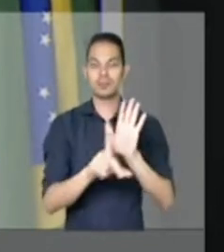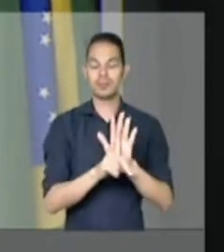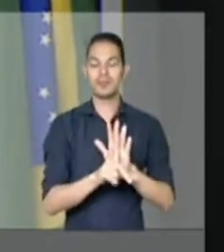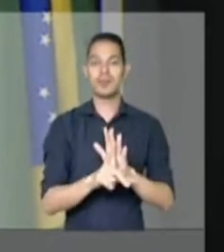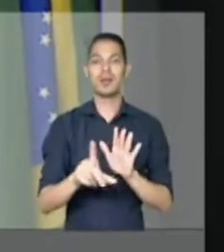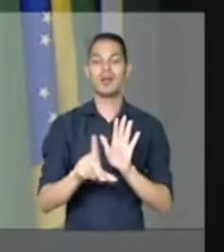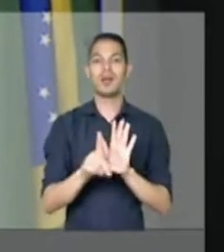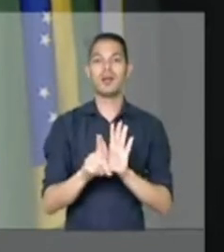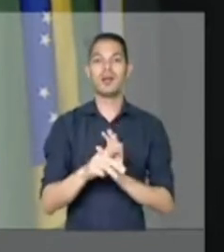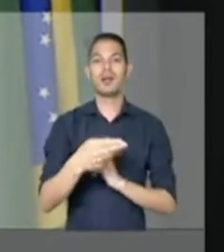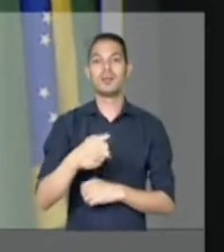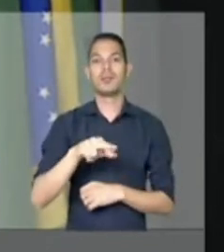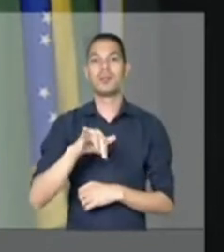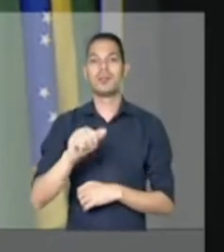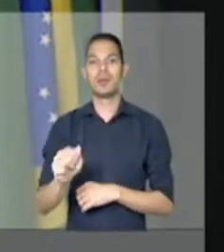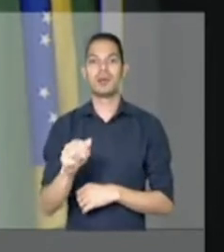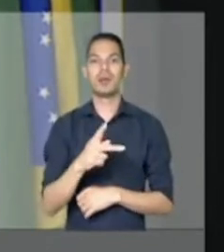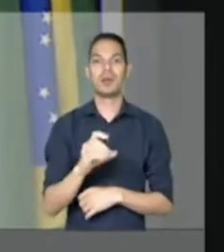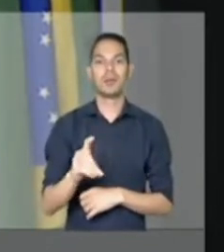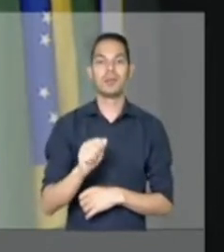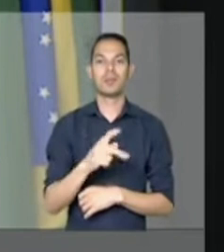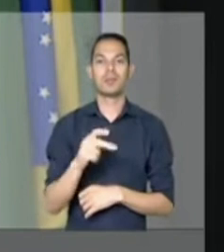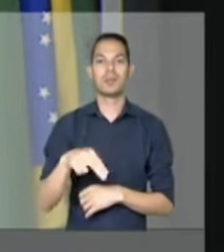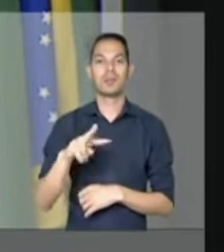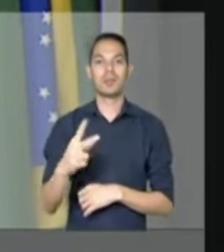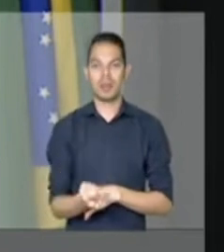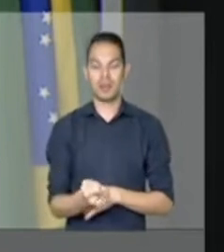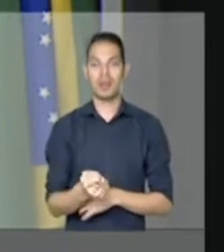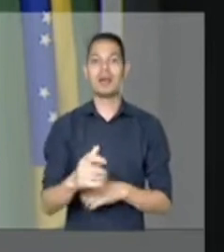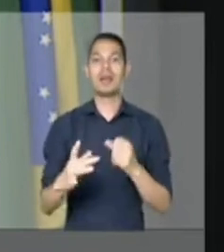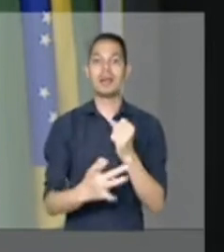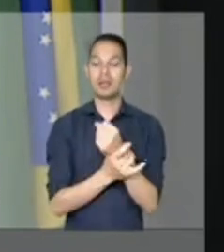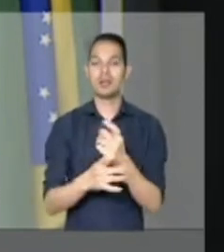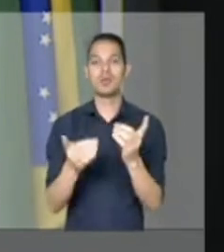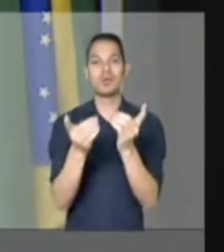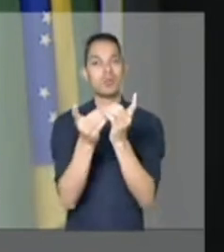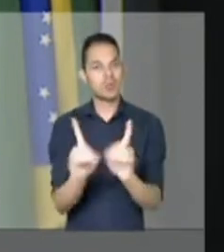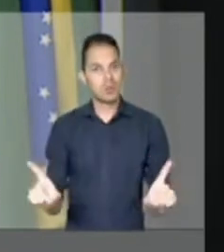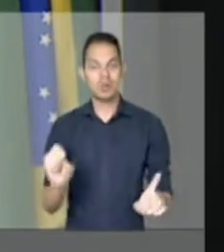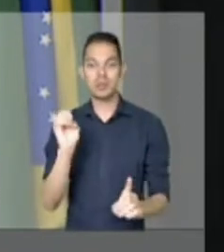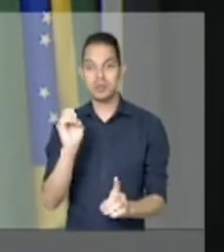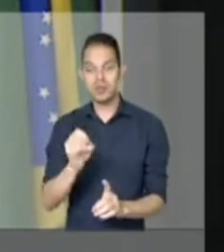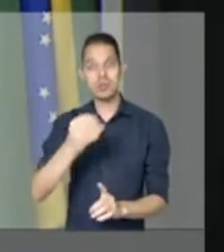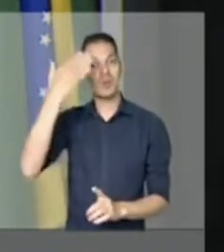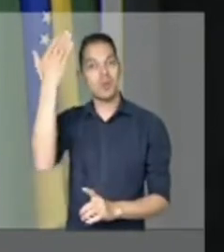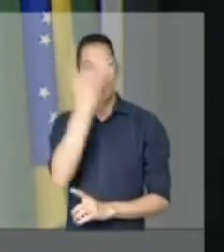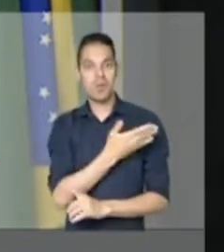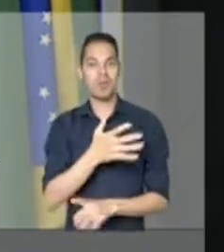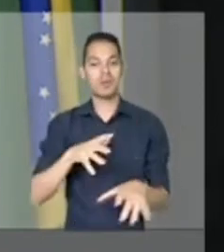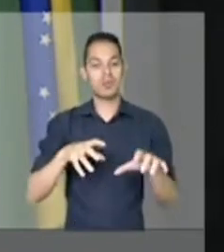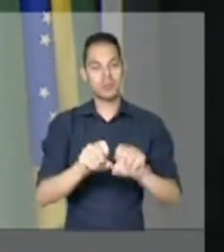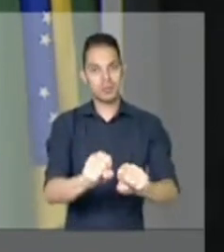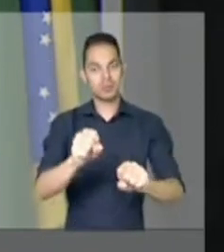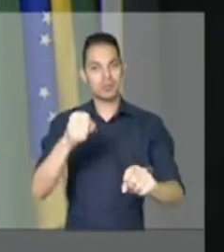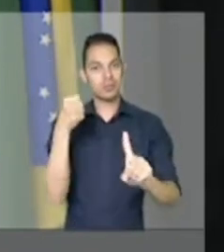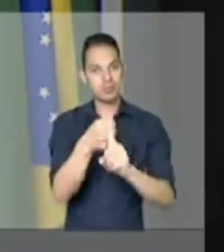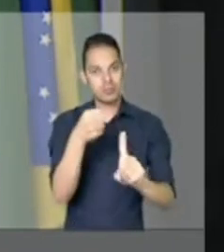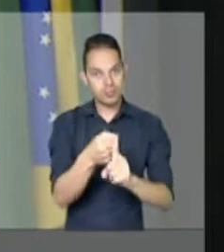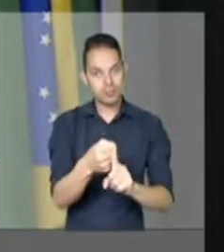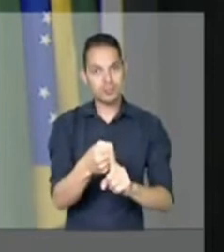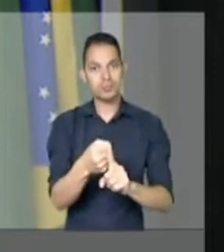Penha, protegendo a mulher e garantindo o divórcio imediatamente comprovada a agressão, esse projeto faz jus e